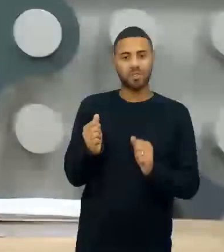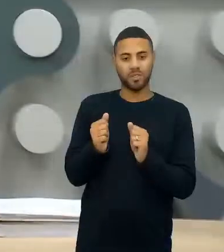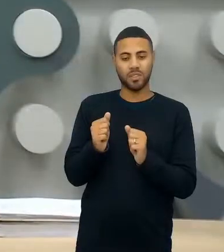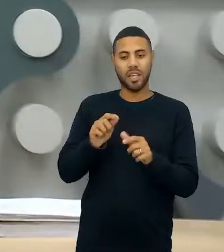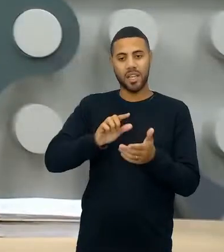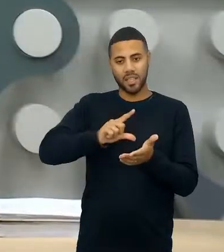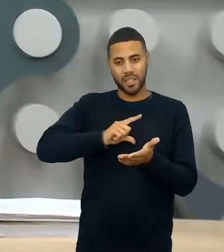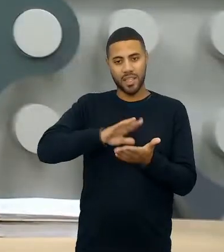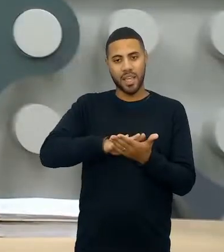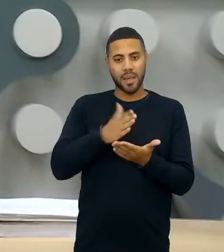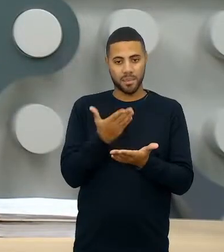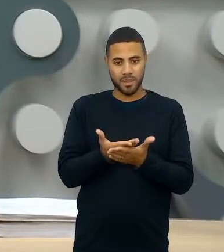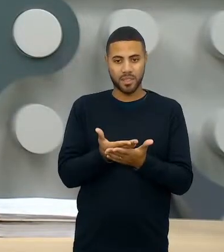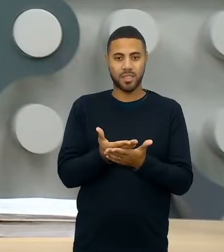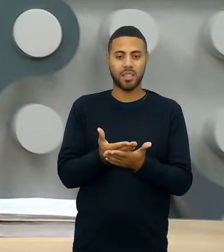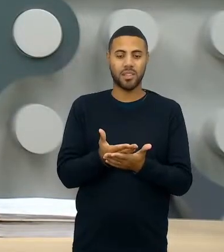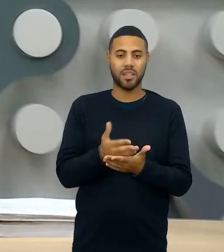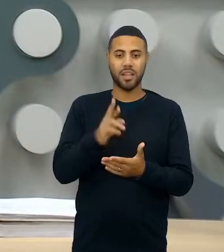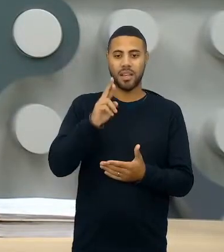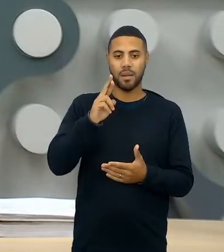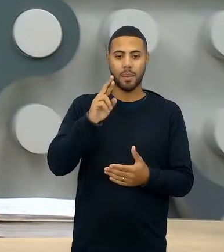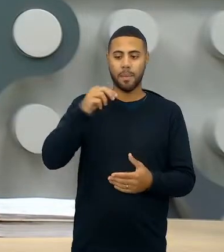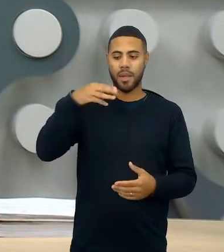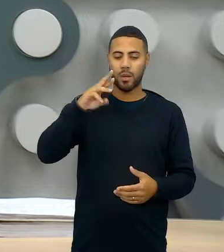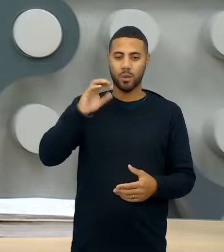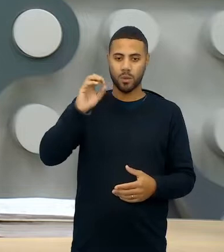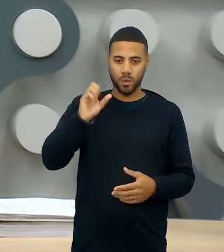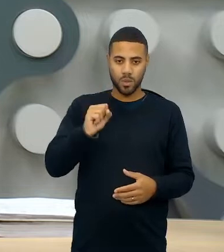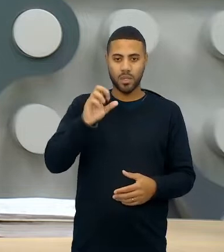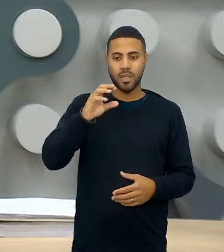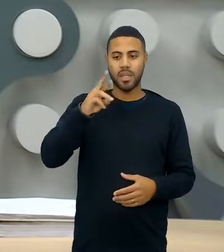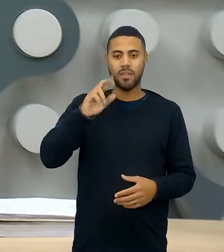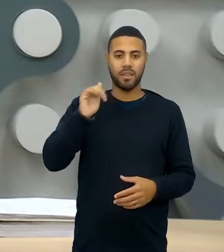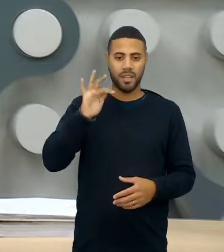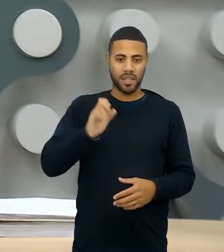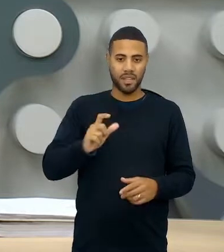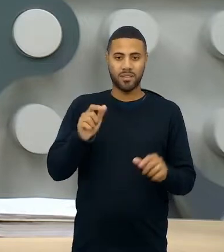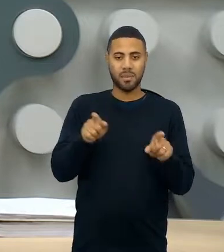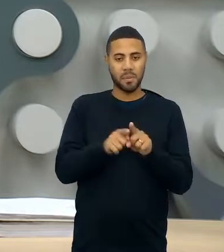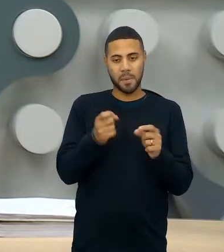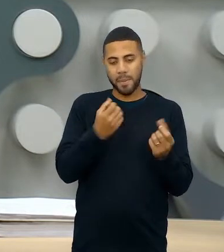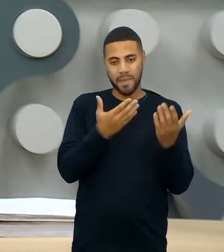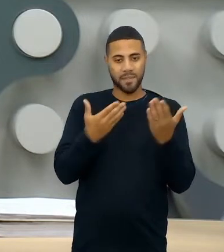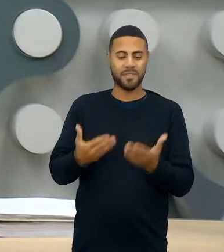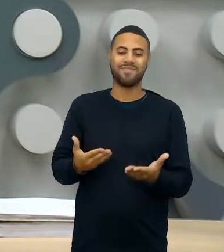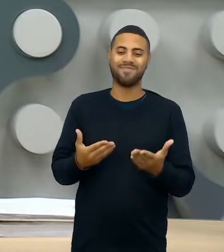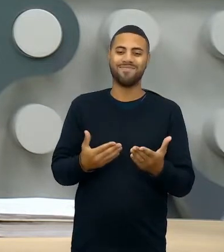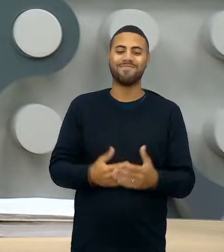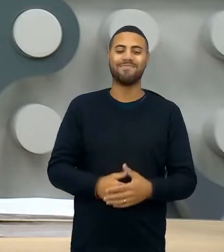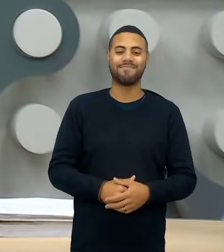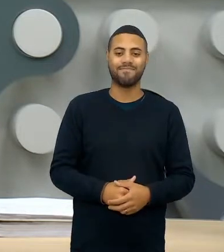os intérpretes de Libras, o Marco e o Rafael estão comigo. Bem-vindos!